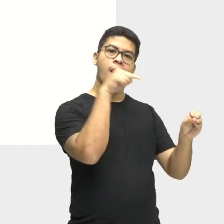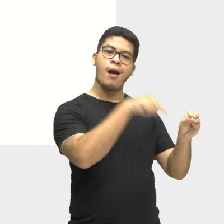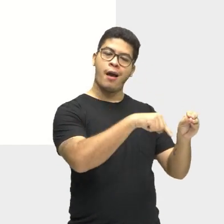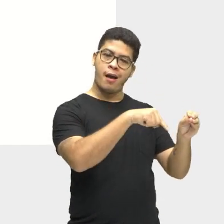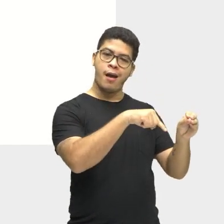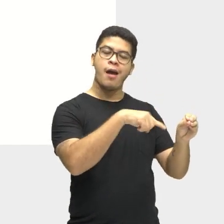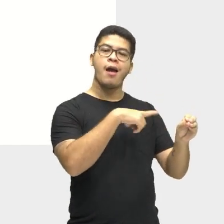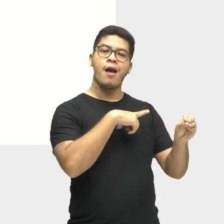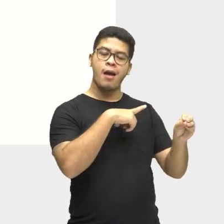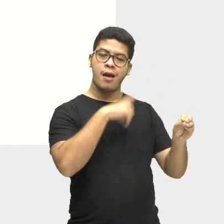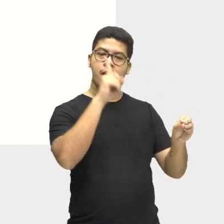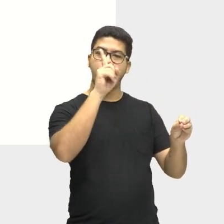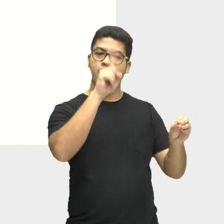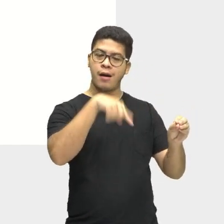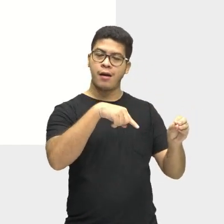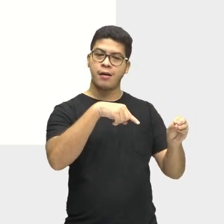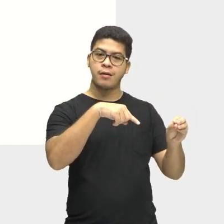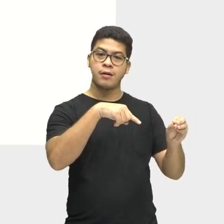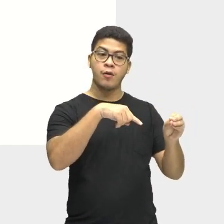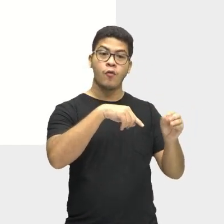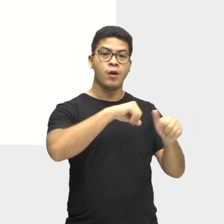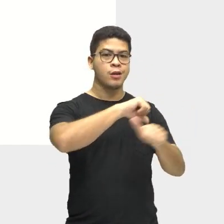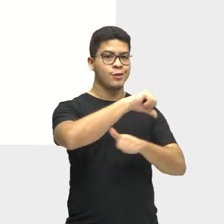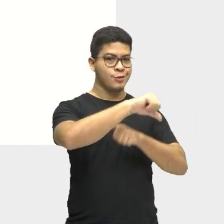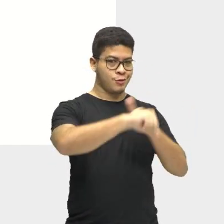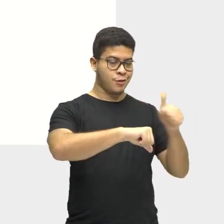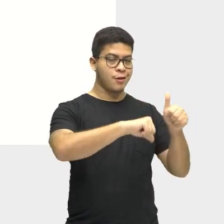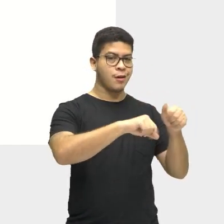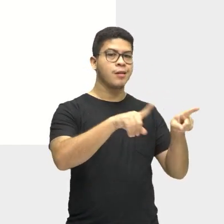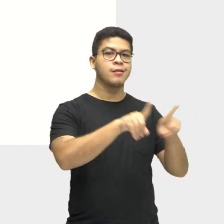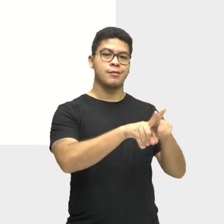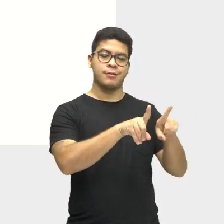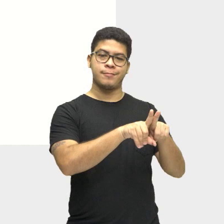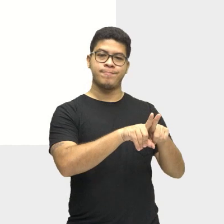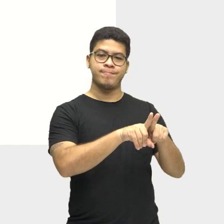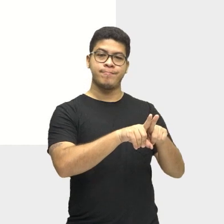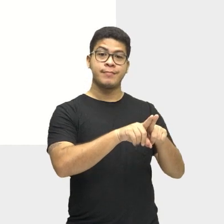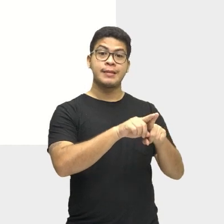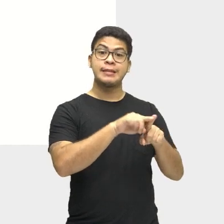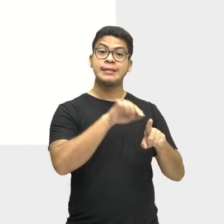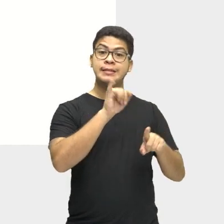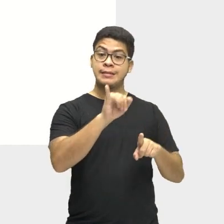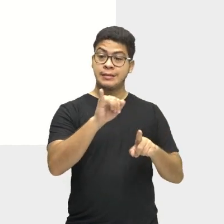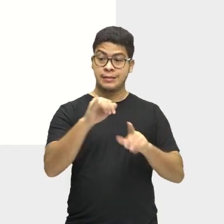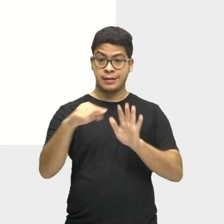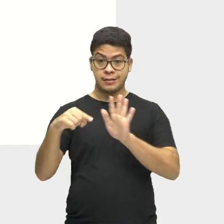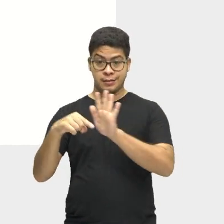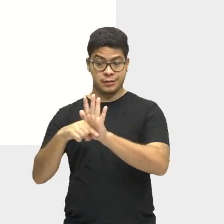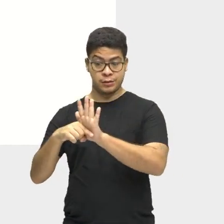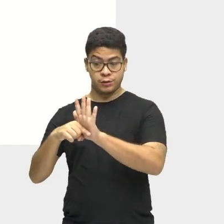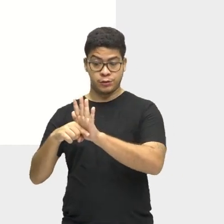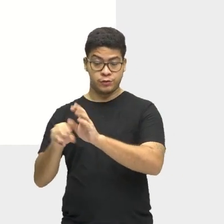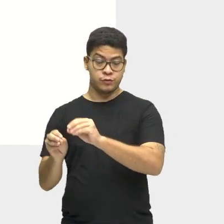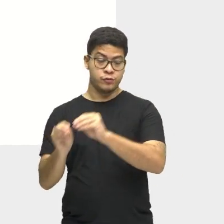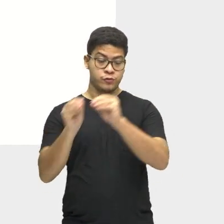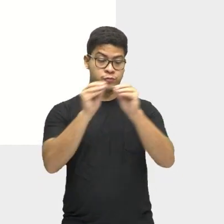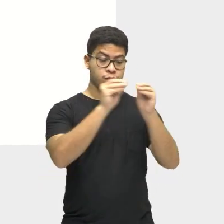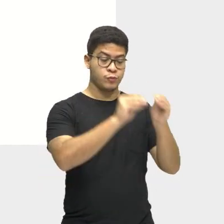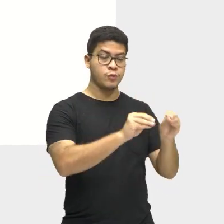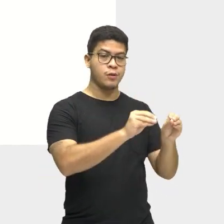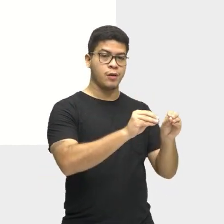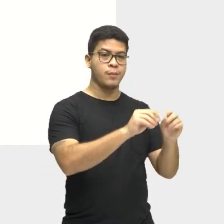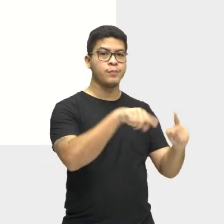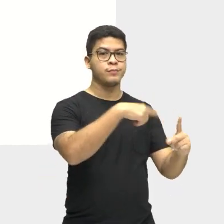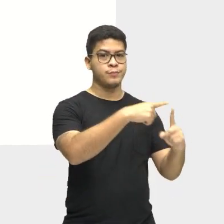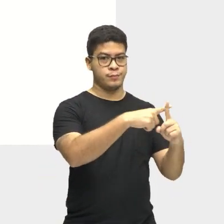gente fizer isso, o sinal dele vai trocar também. Era negativo, ficou positivo, tá? E aí o